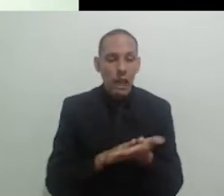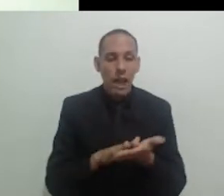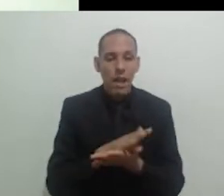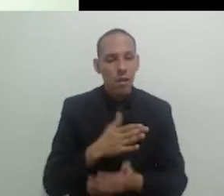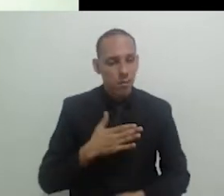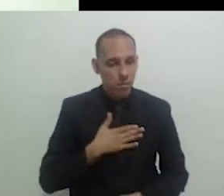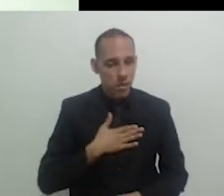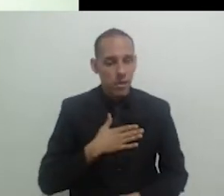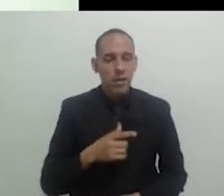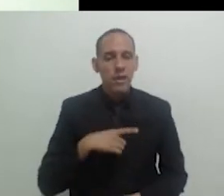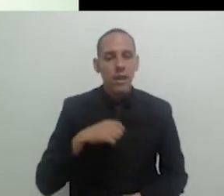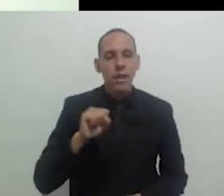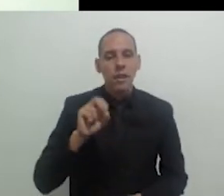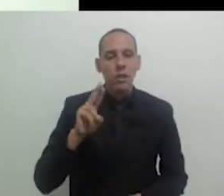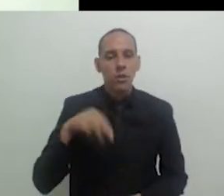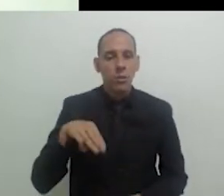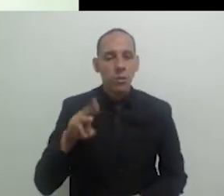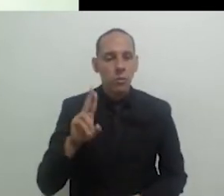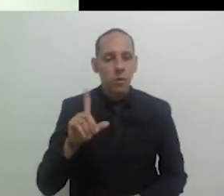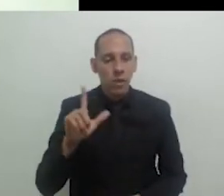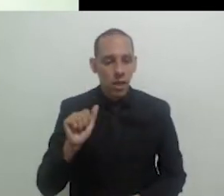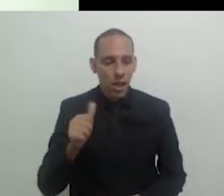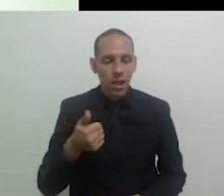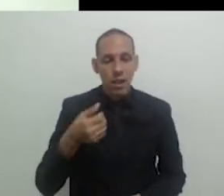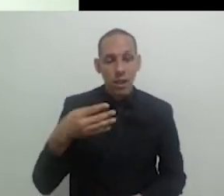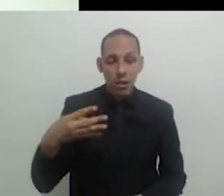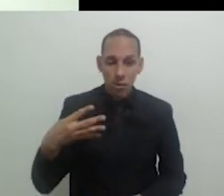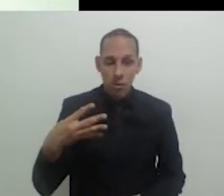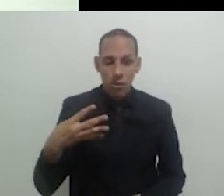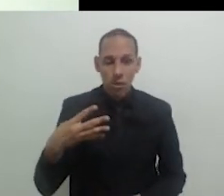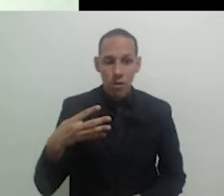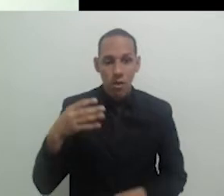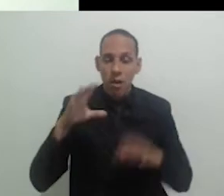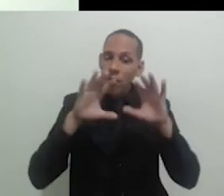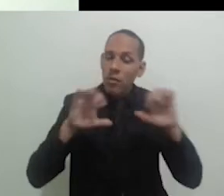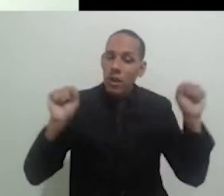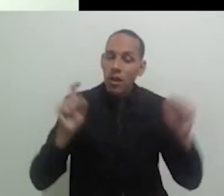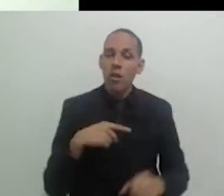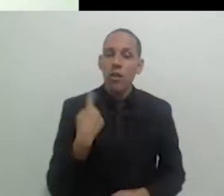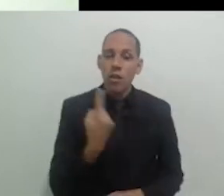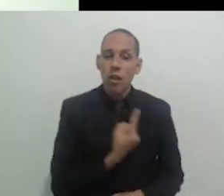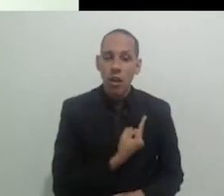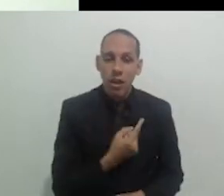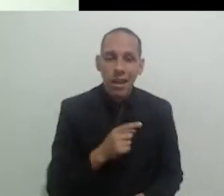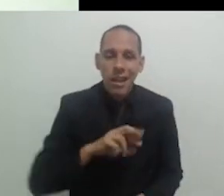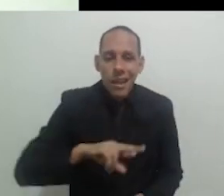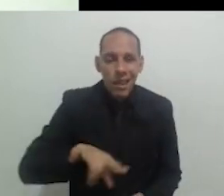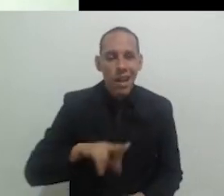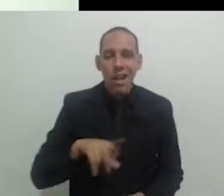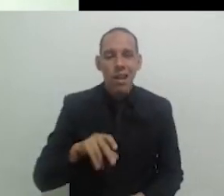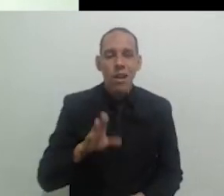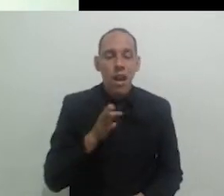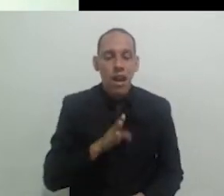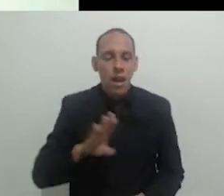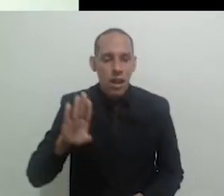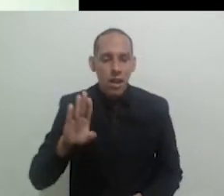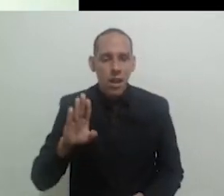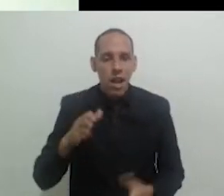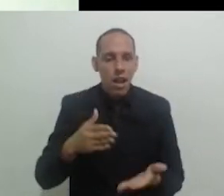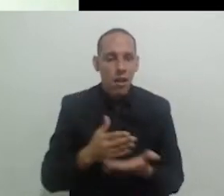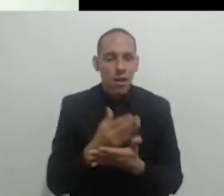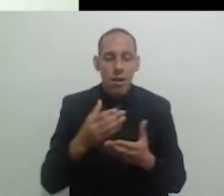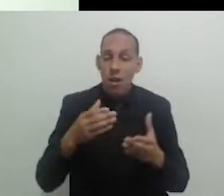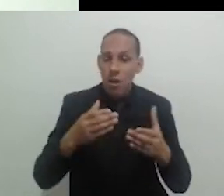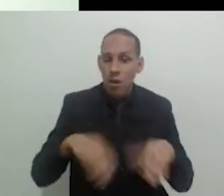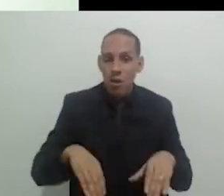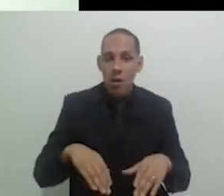do nosso tribunal, que diz que não se configura a preterição de candidato aprovado em concurso público na hipótese que a